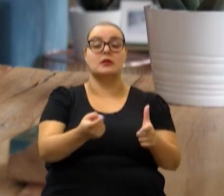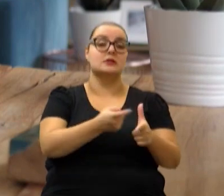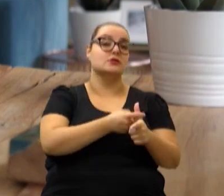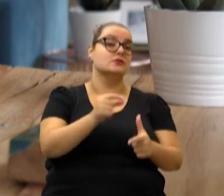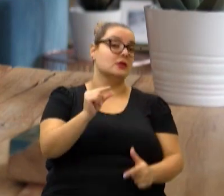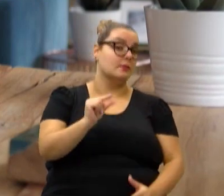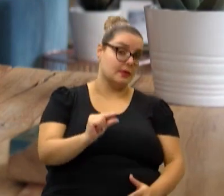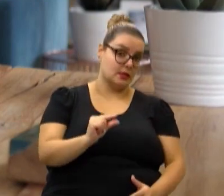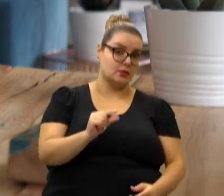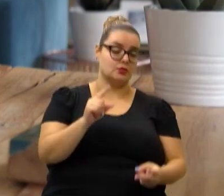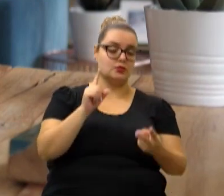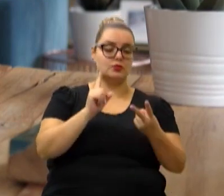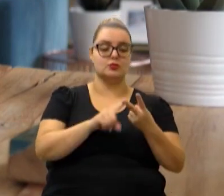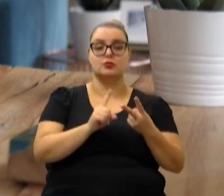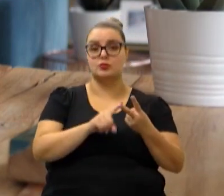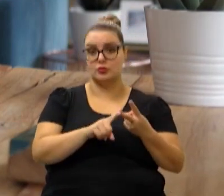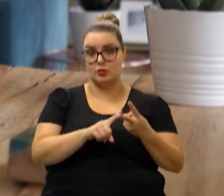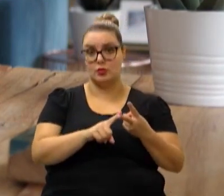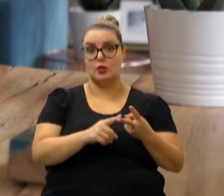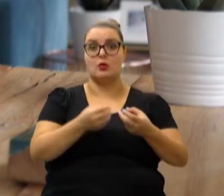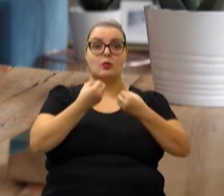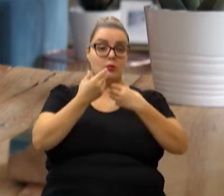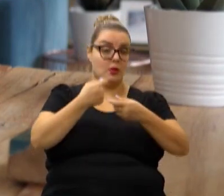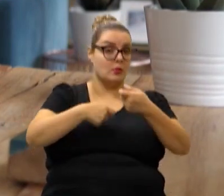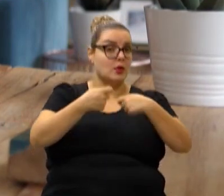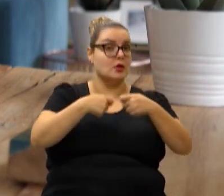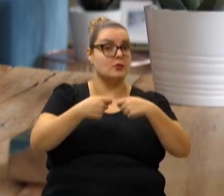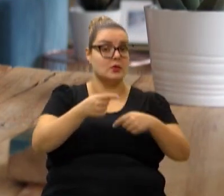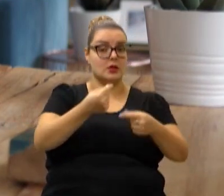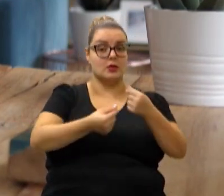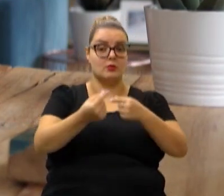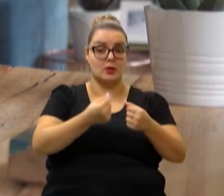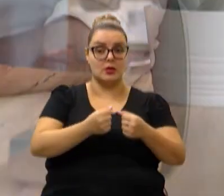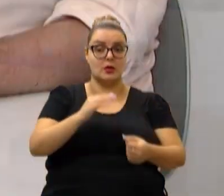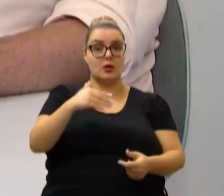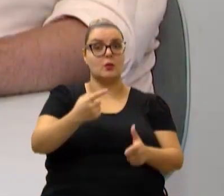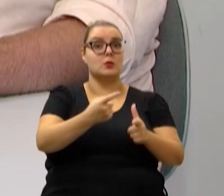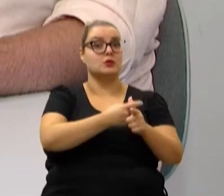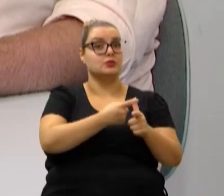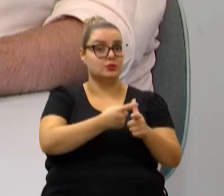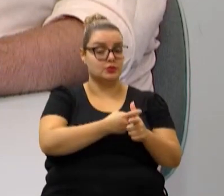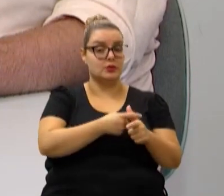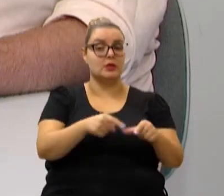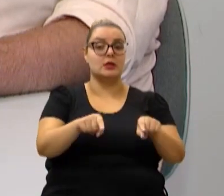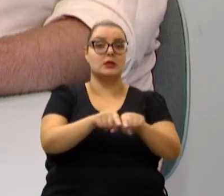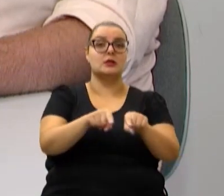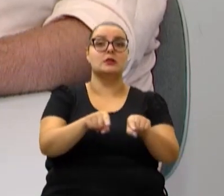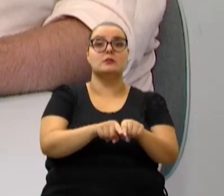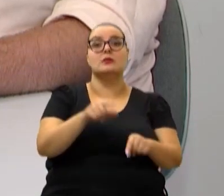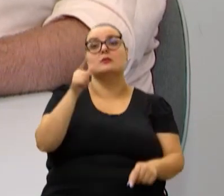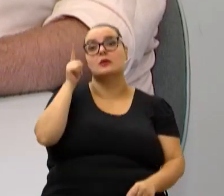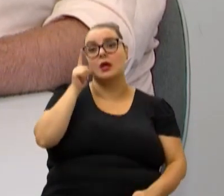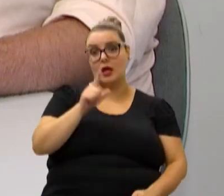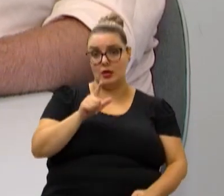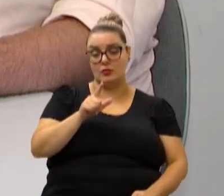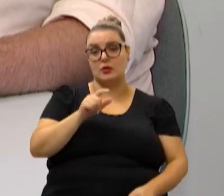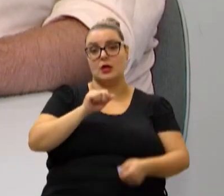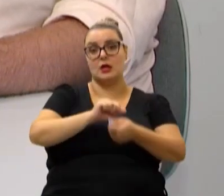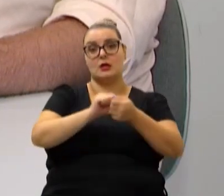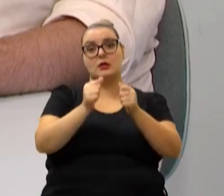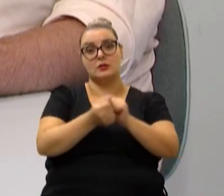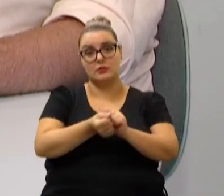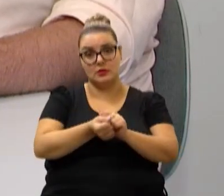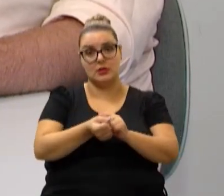você vai se endividar menos. E com boa administração financeira, quando você se endividar, você também vai